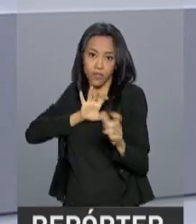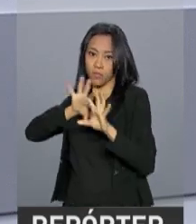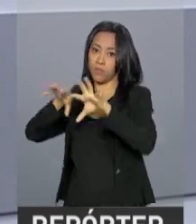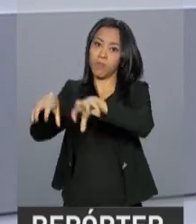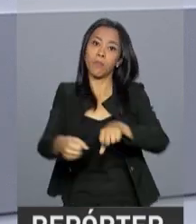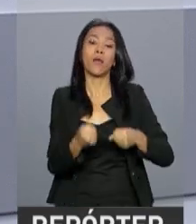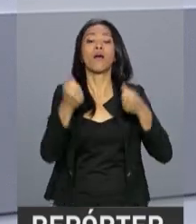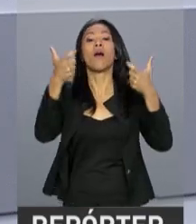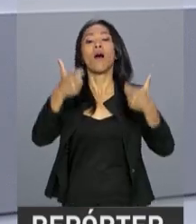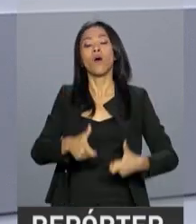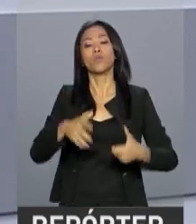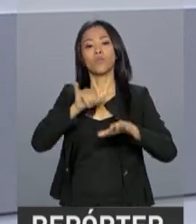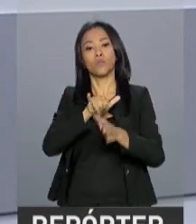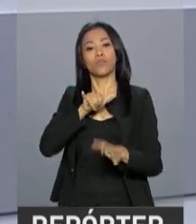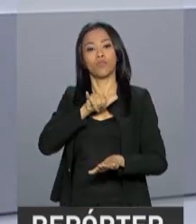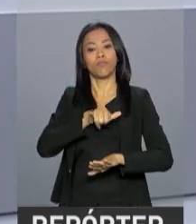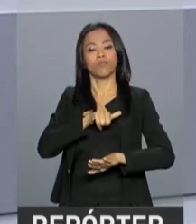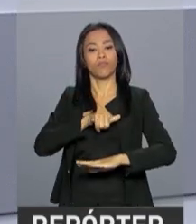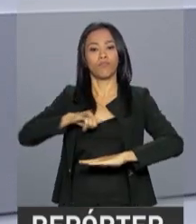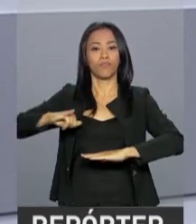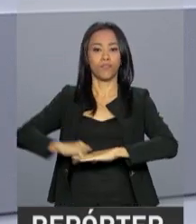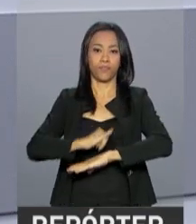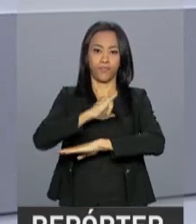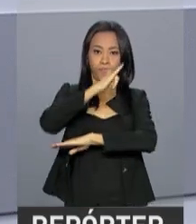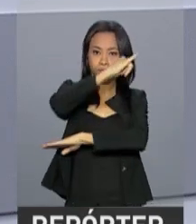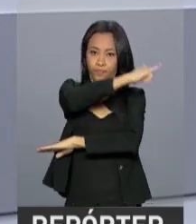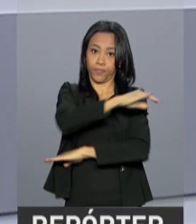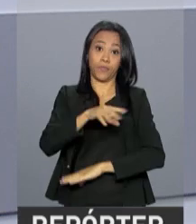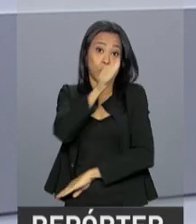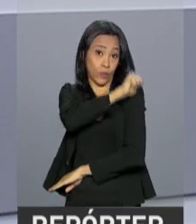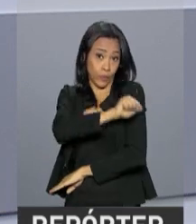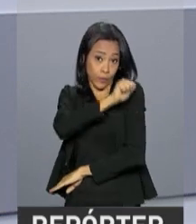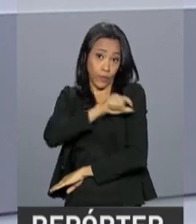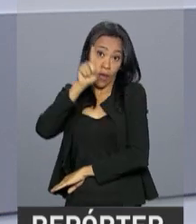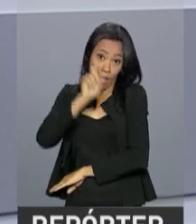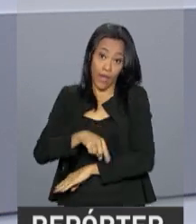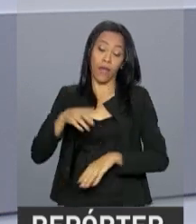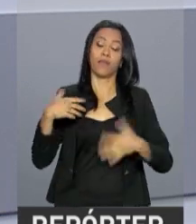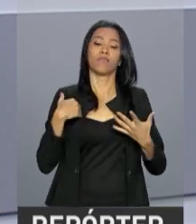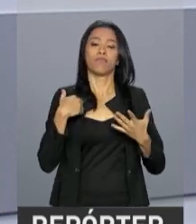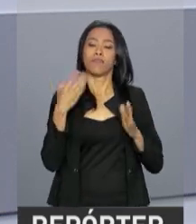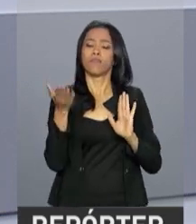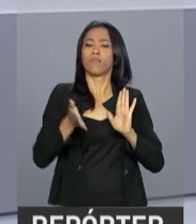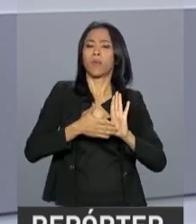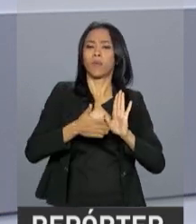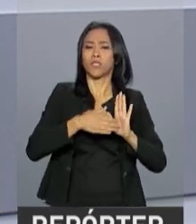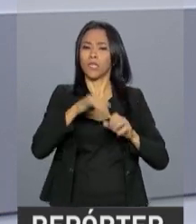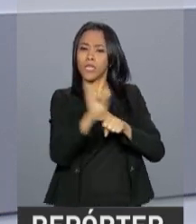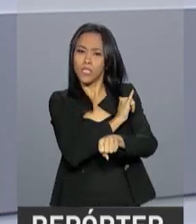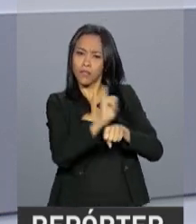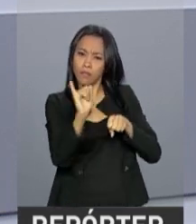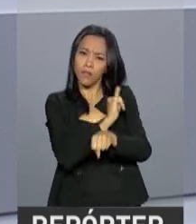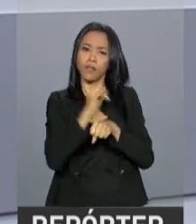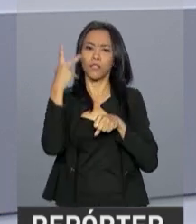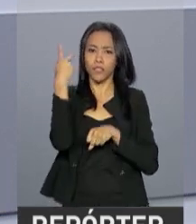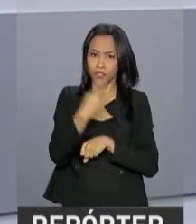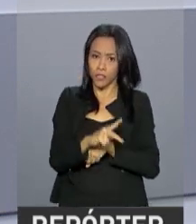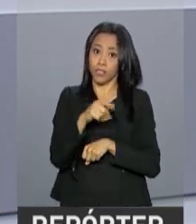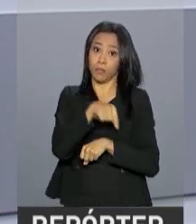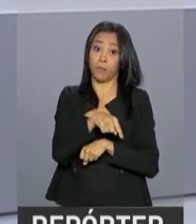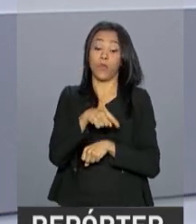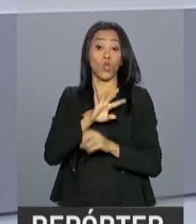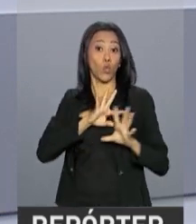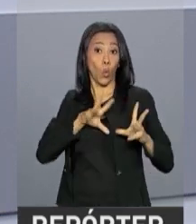do galeão a doação faz parte das medidas emergenciais promovidas pelo gabinete de intervenção todos os fuzis